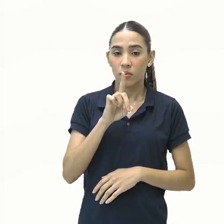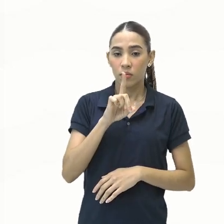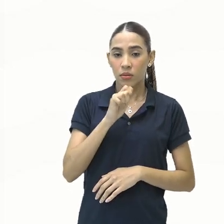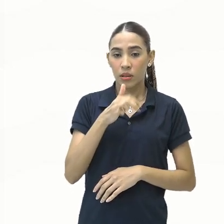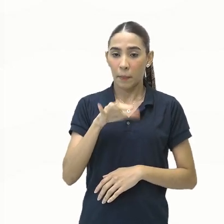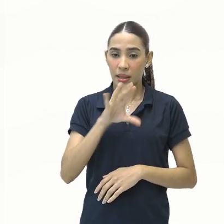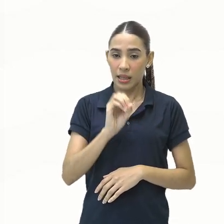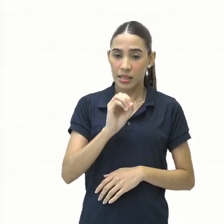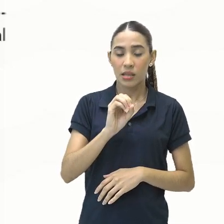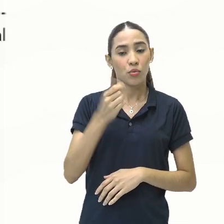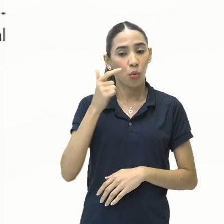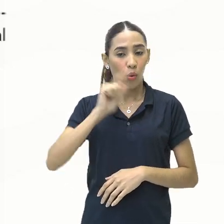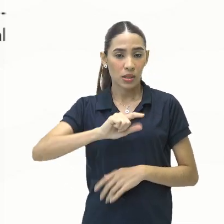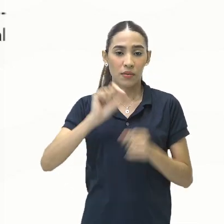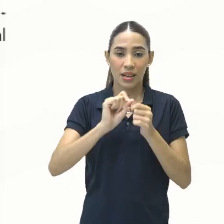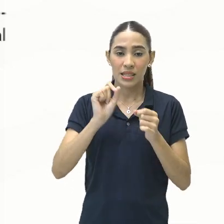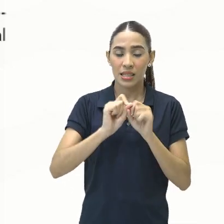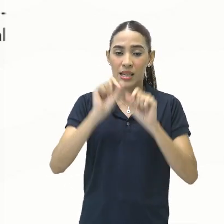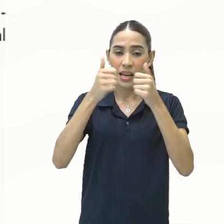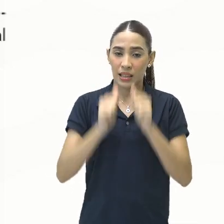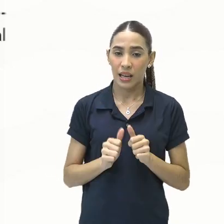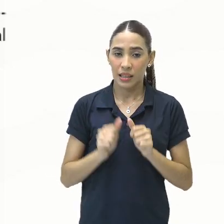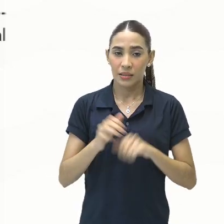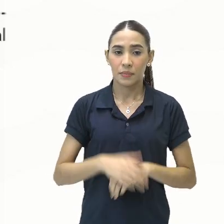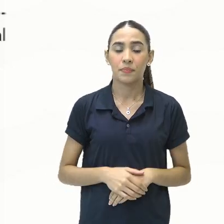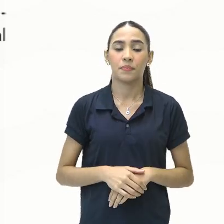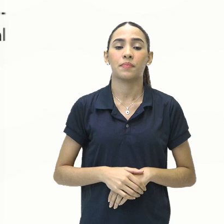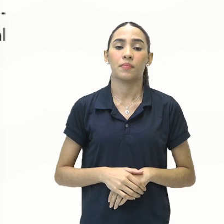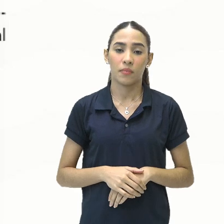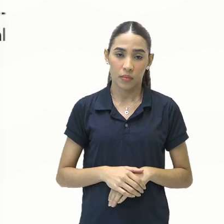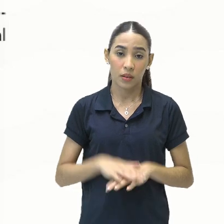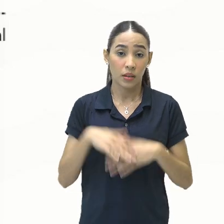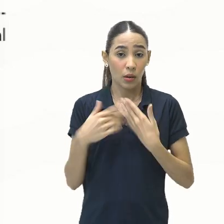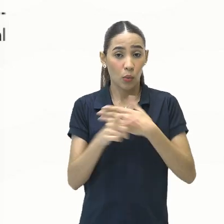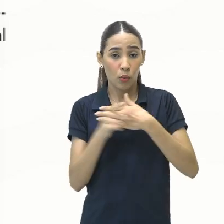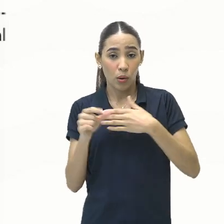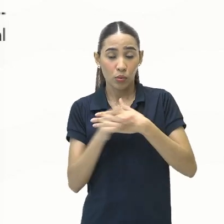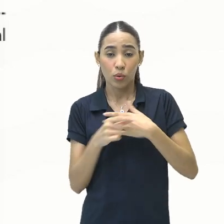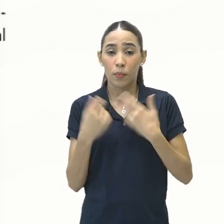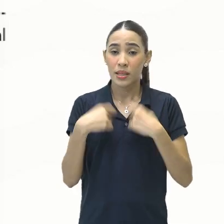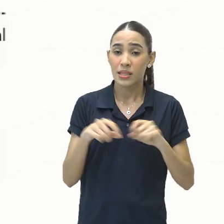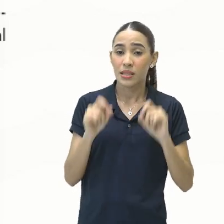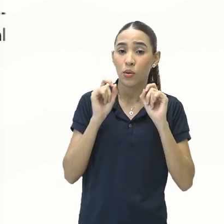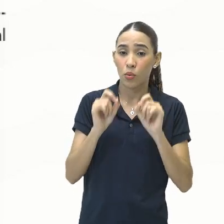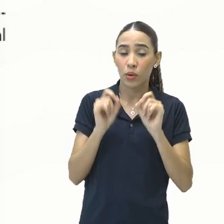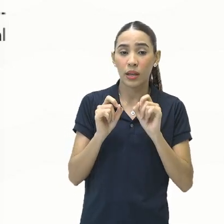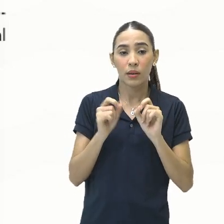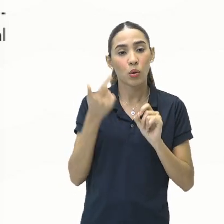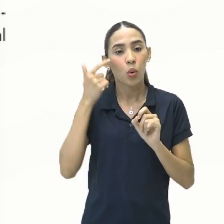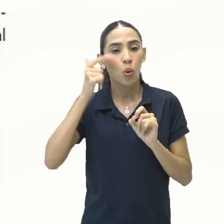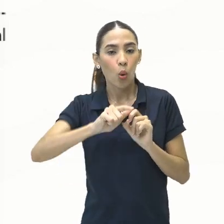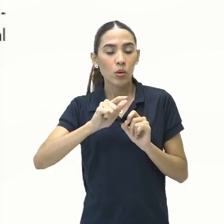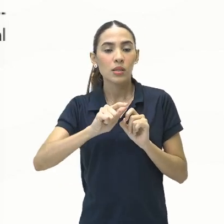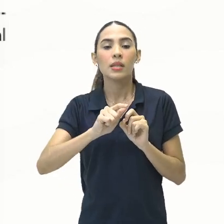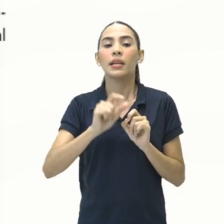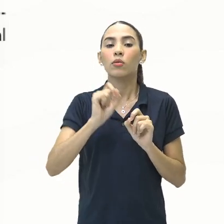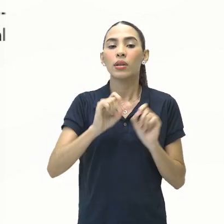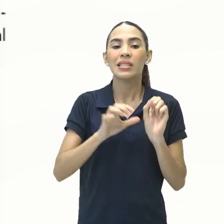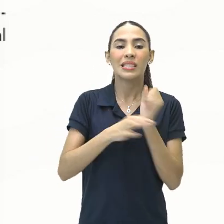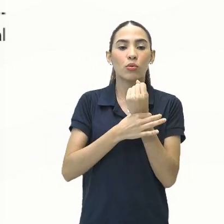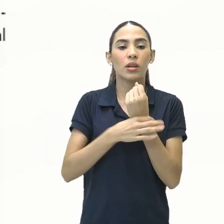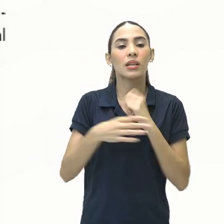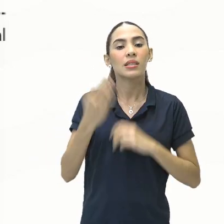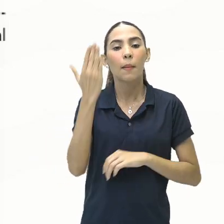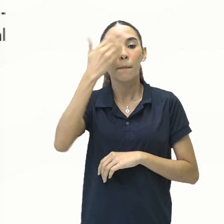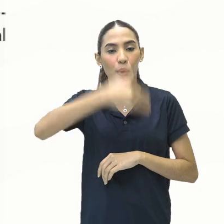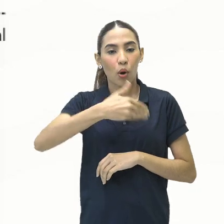ter a análise desse fundamento, tá bom? Na fundamentação, o autor deve buscar o quê? Provas do seu ponto de vista,